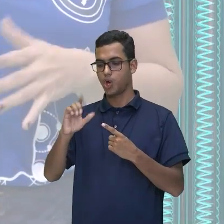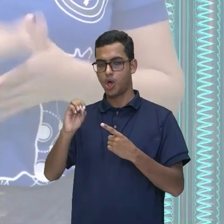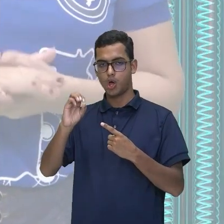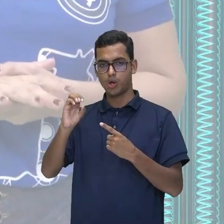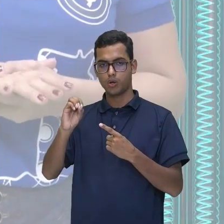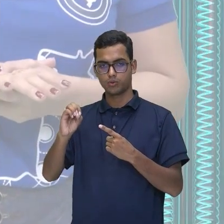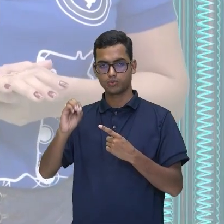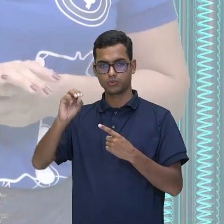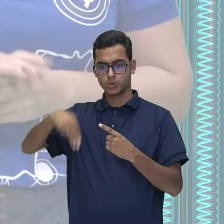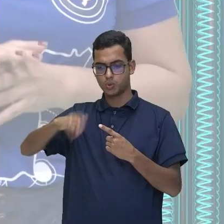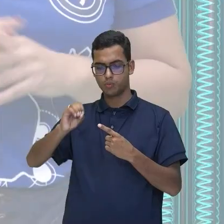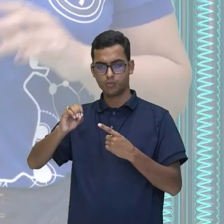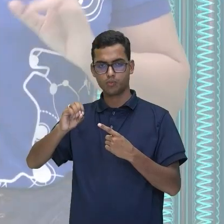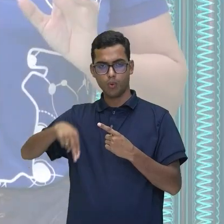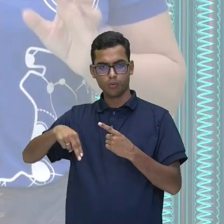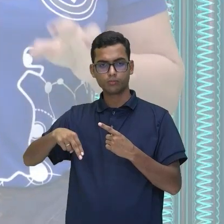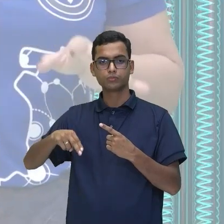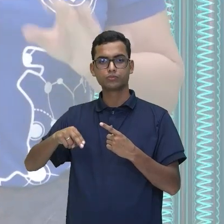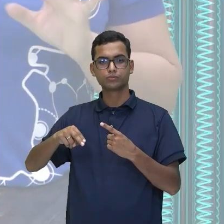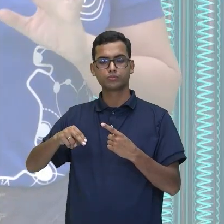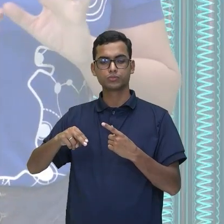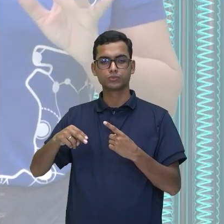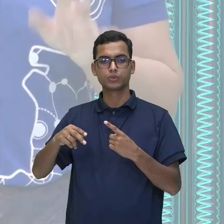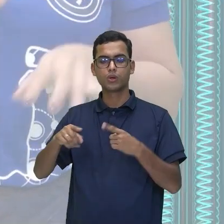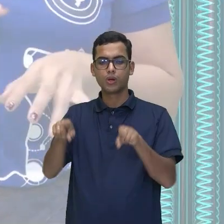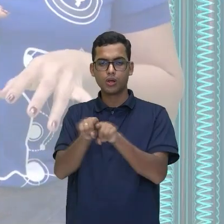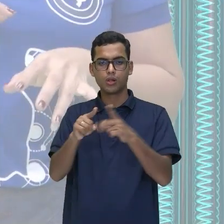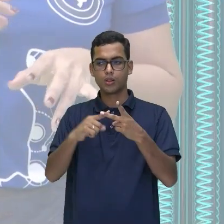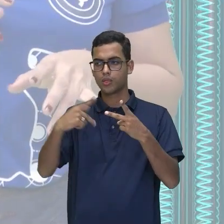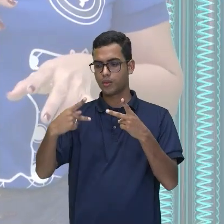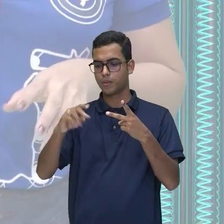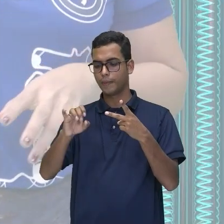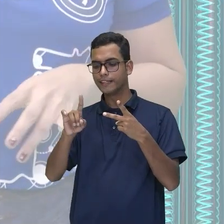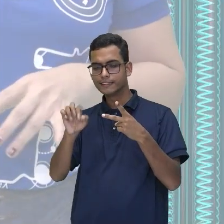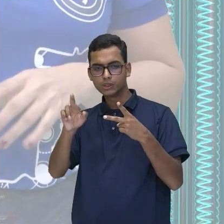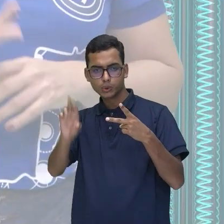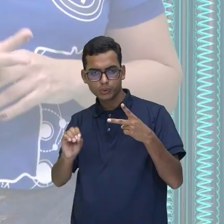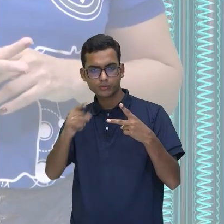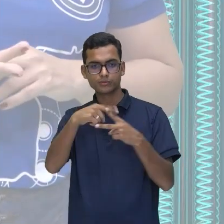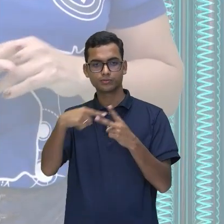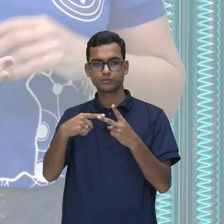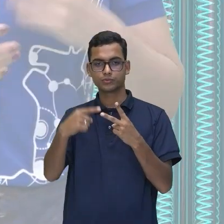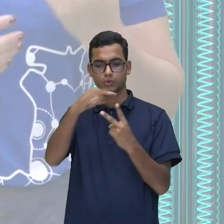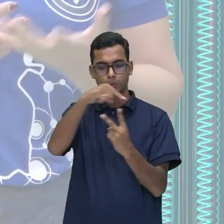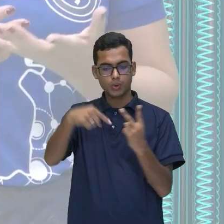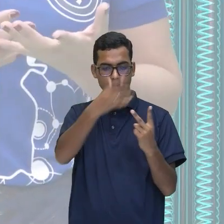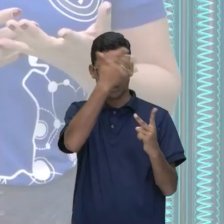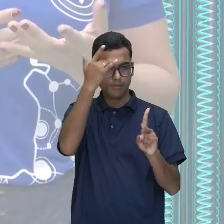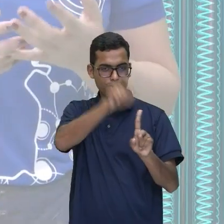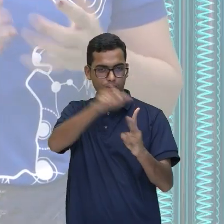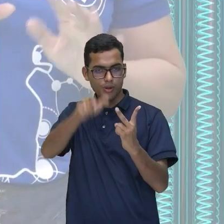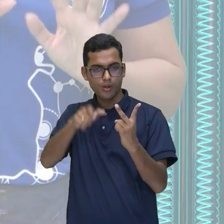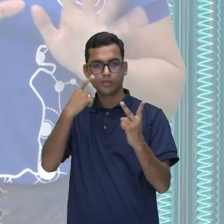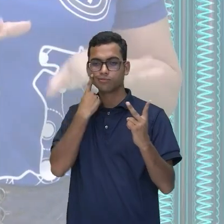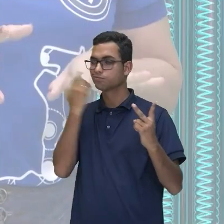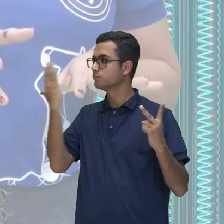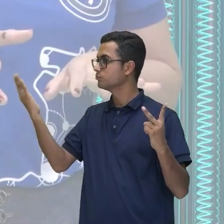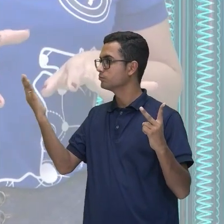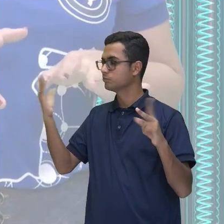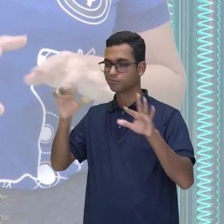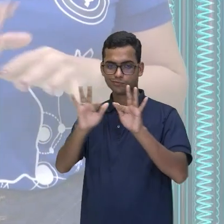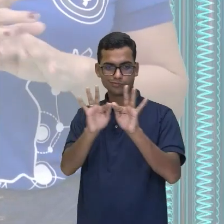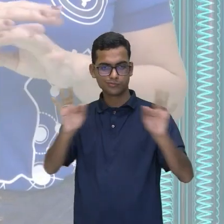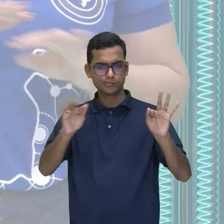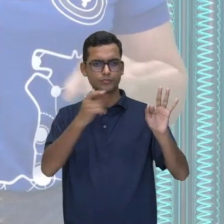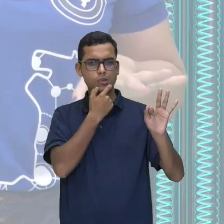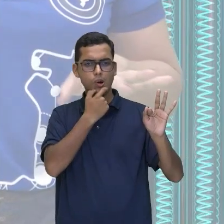O verbo continua lá. O que eu preciso fazer é essa troca entre sujeito e o pronome, tá bom? Então, o pronome funciona